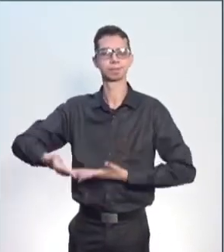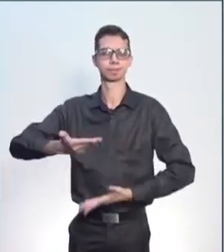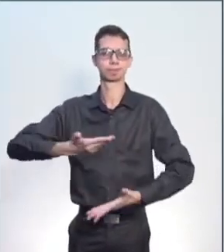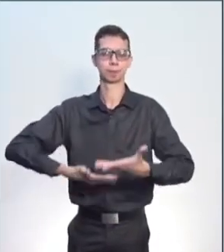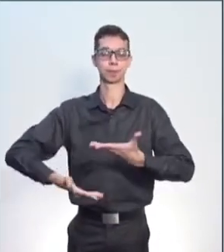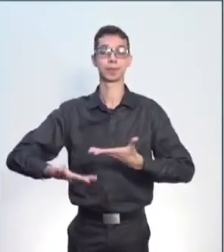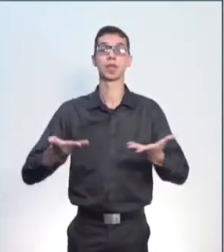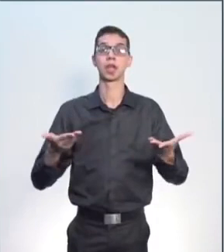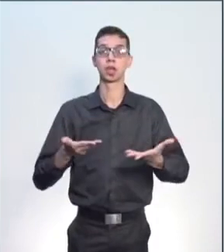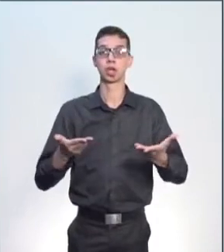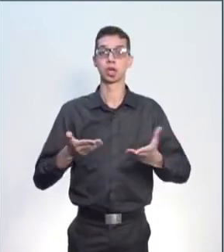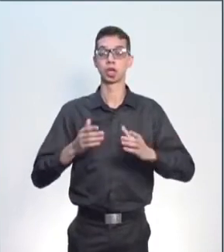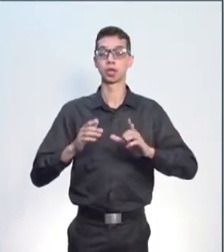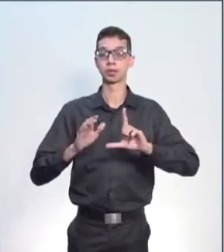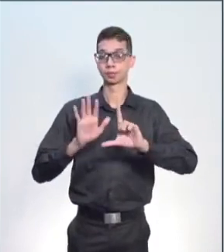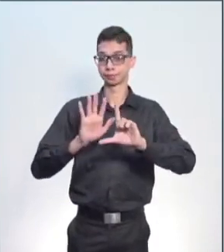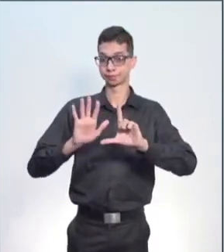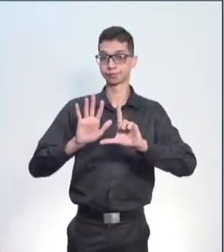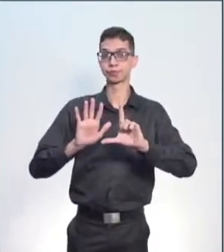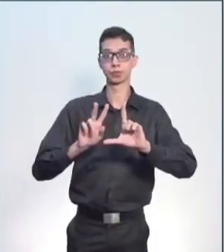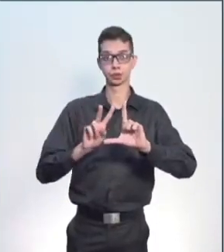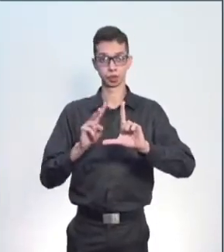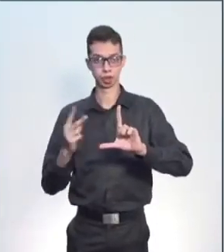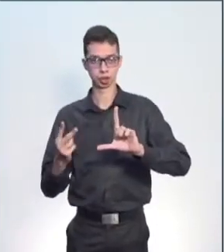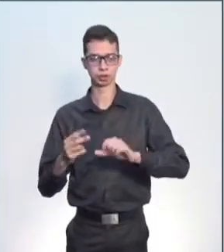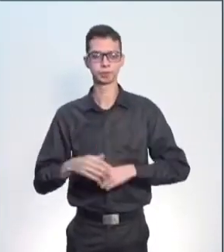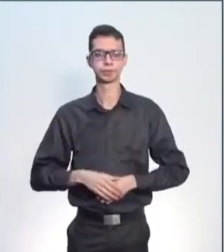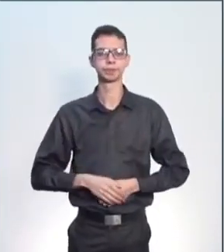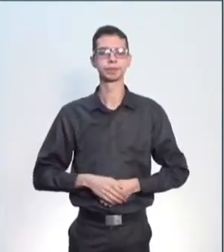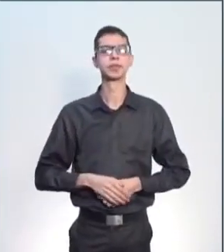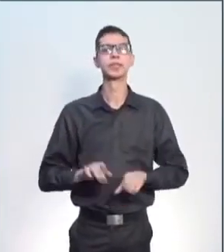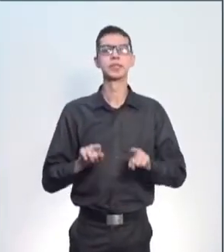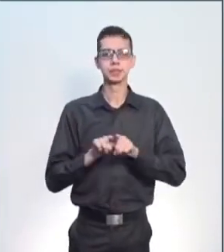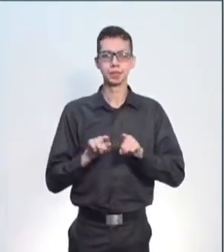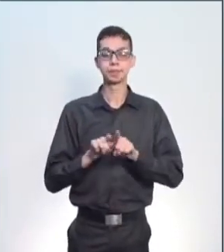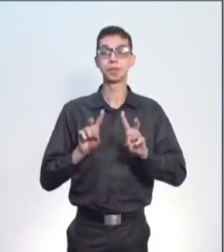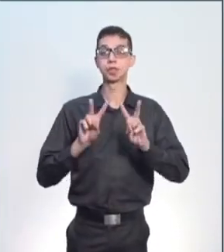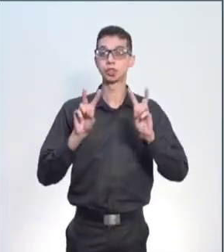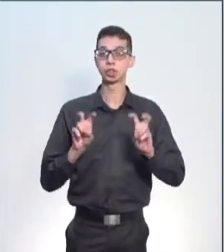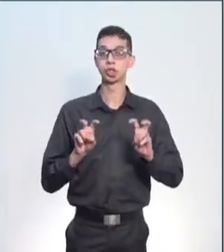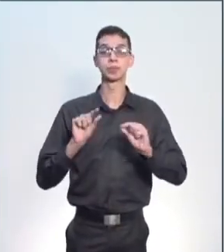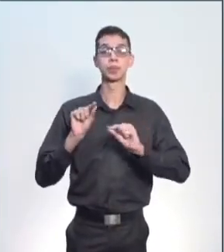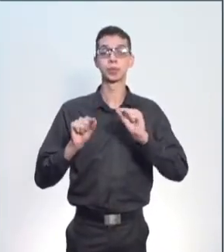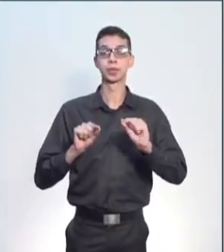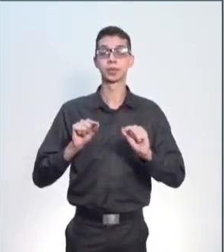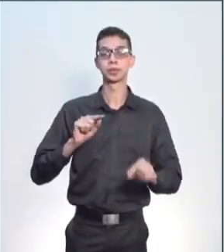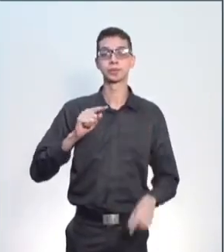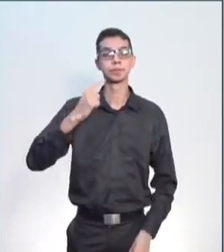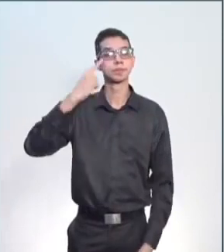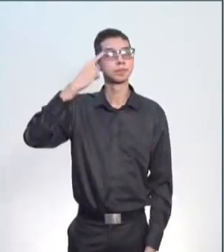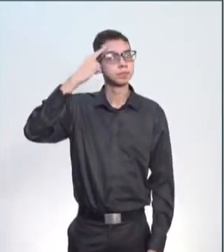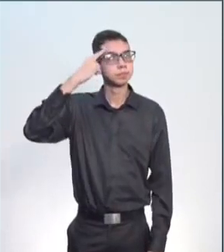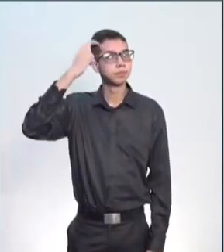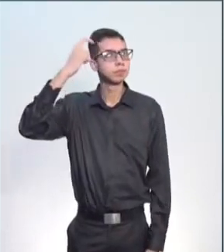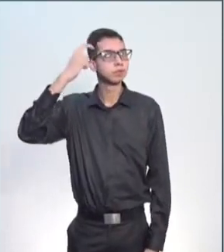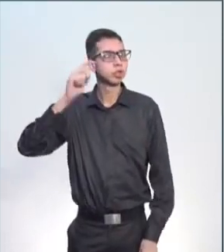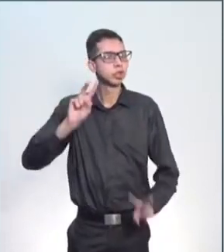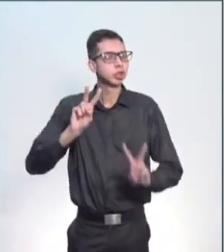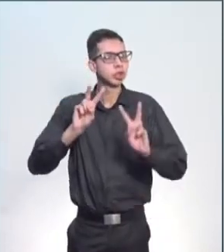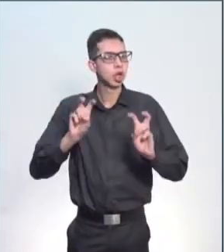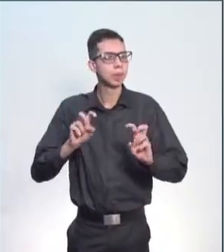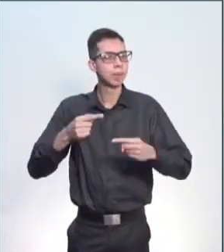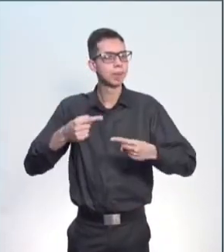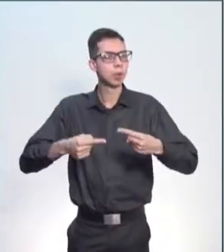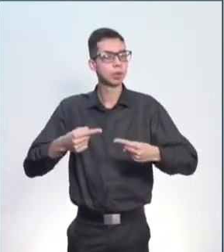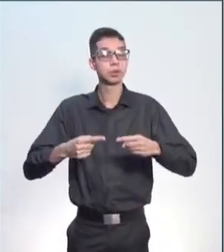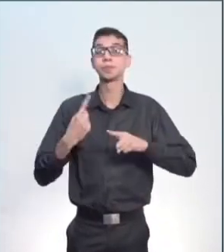Isso. Né? Significa também uma ideia política. Luta por uma sociedade igualitária. É,